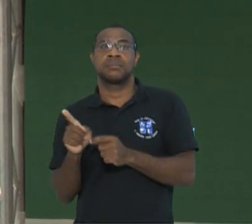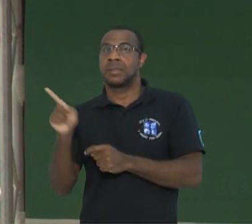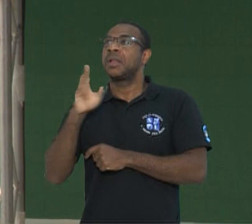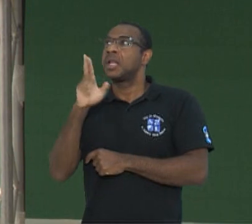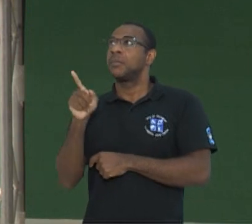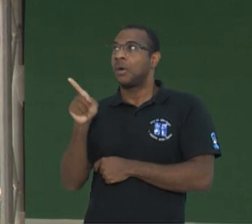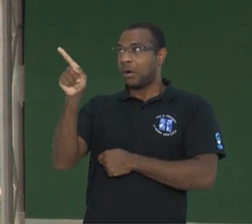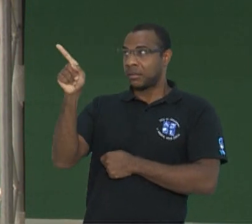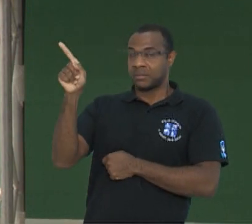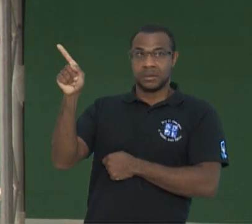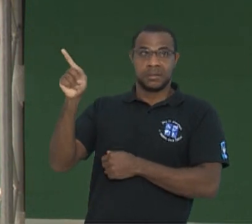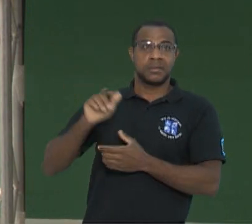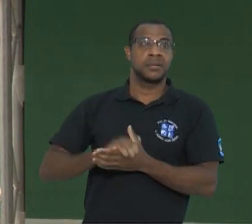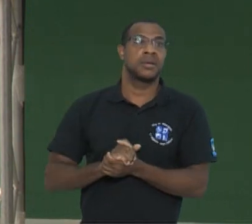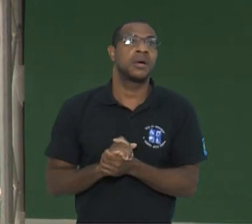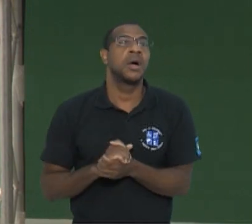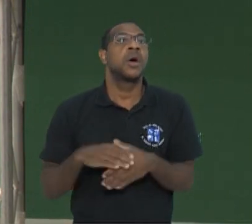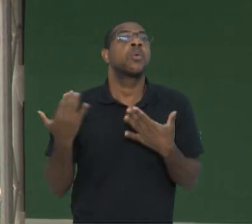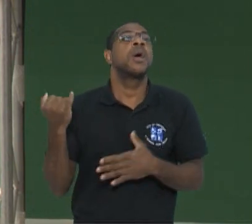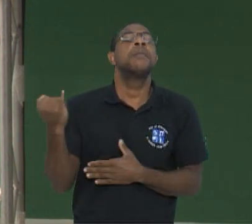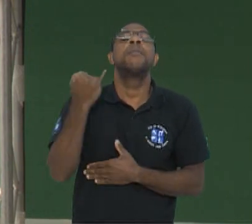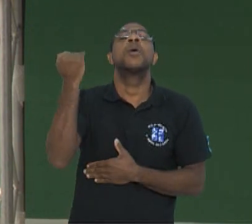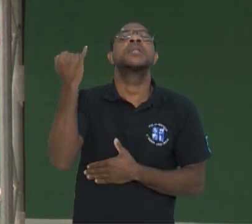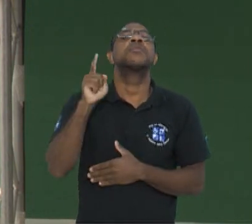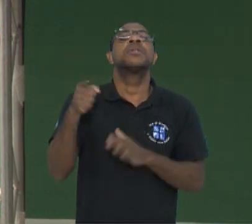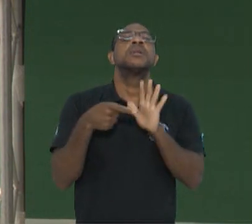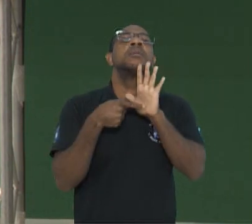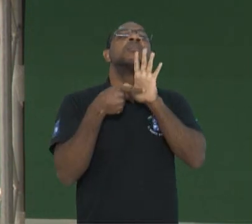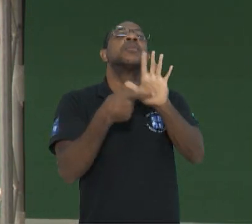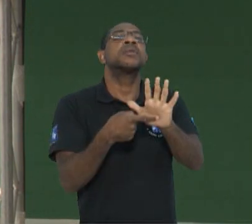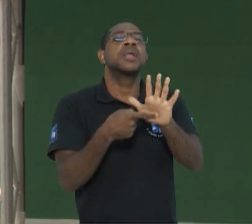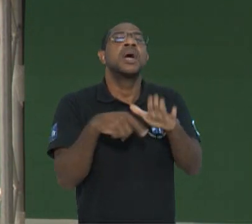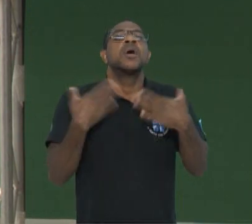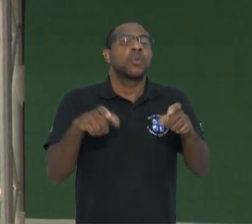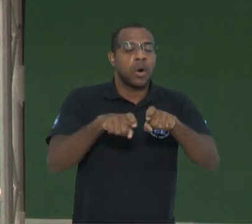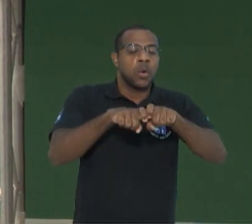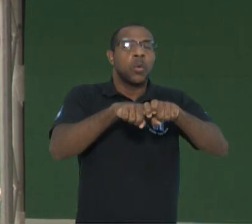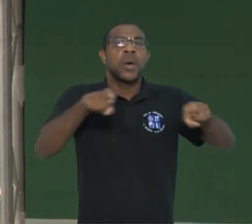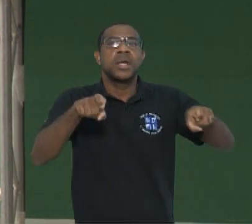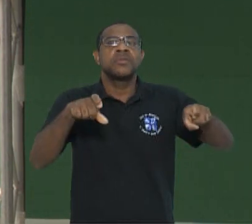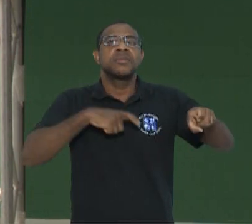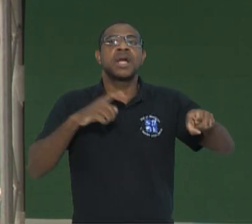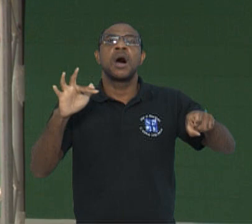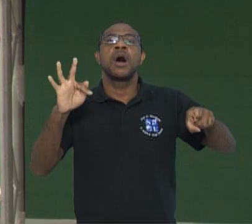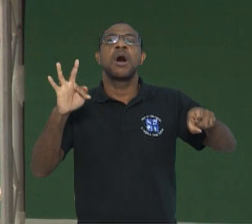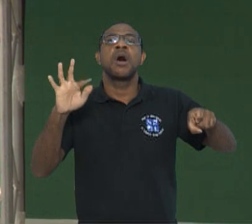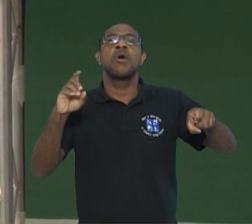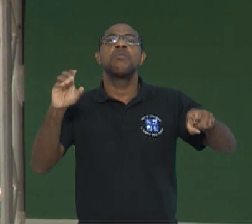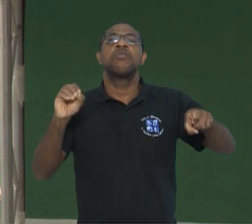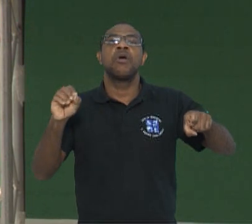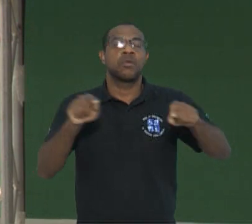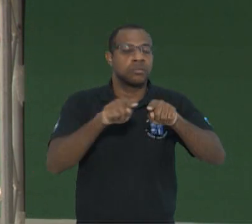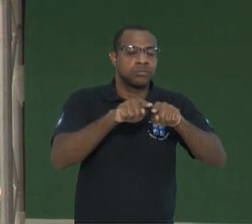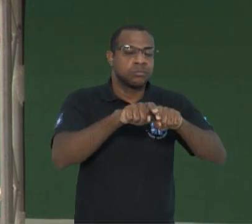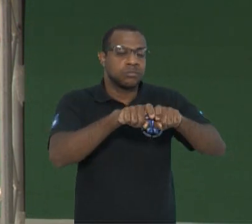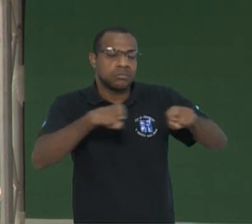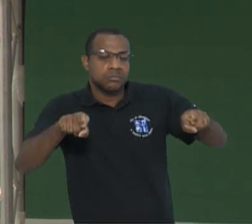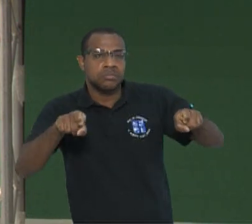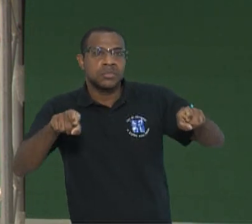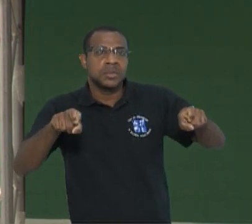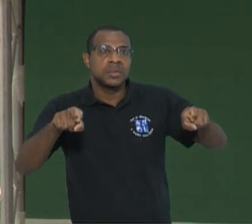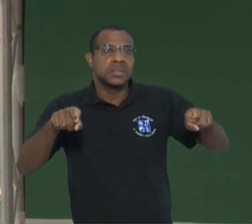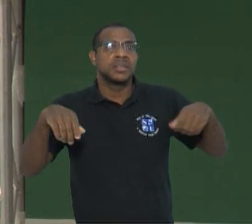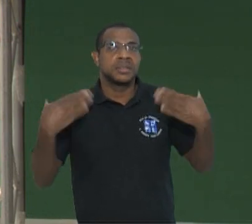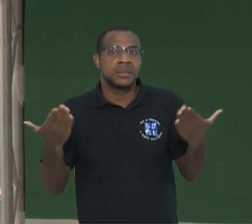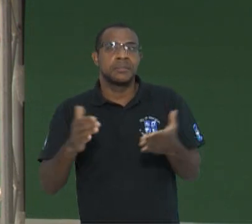você identificar sobre qual eixo estão os focos e os vértices? Para você saber qual é a equação de assíntota